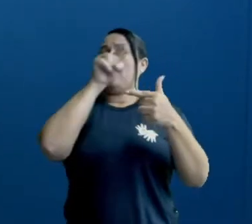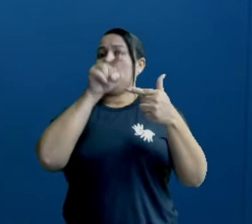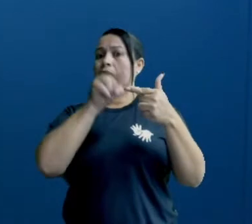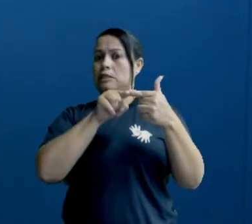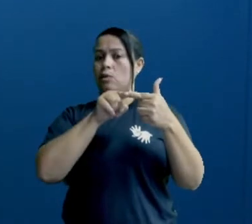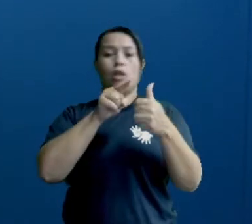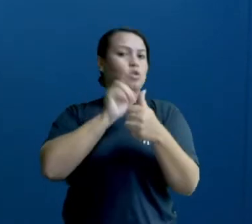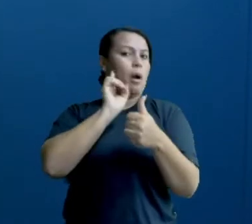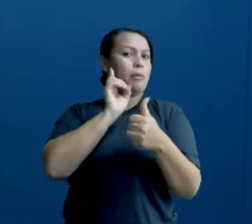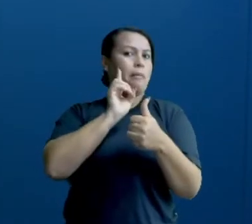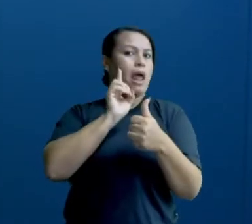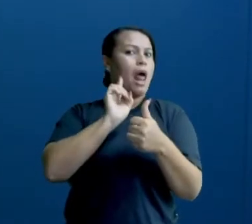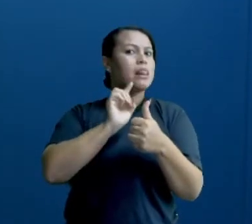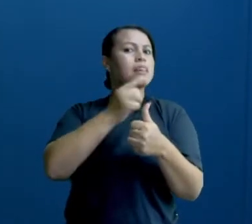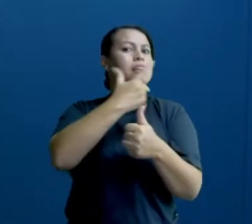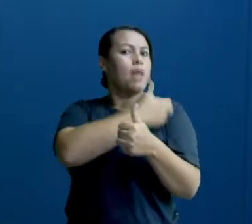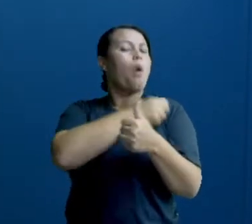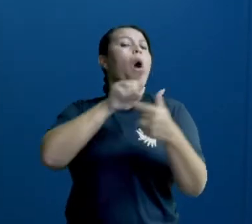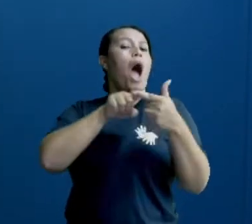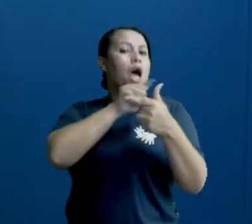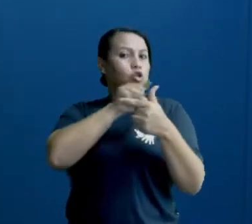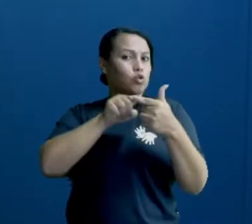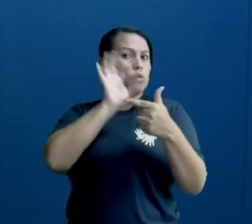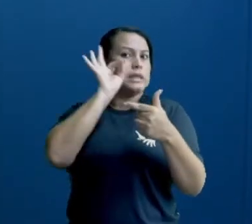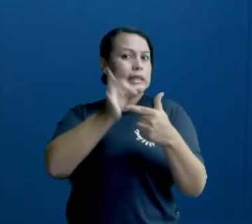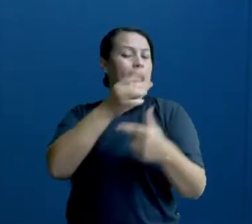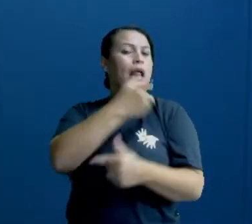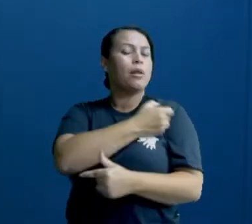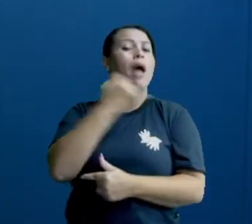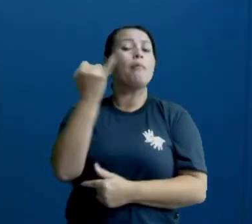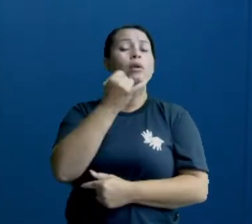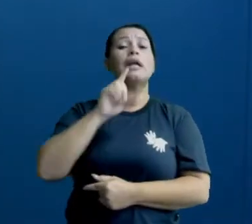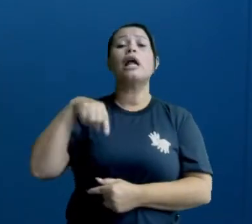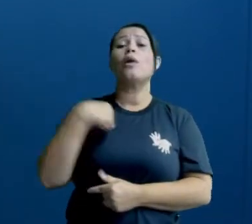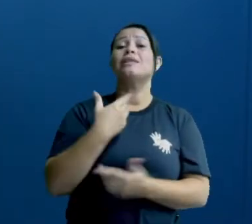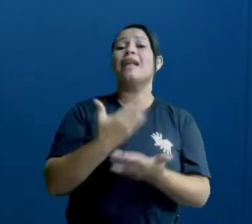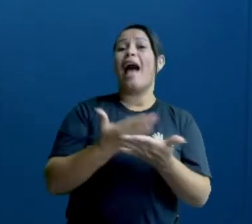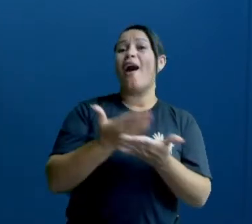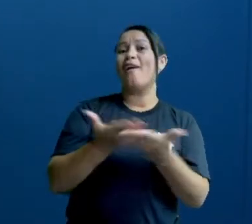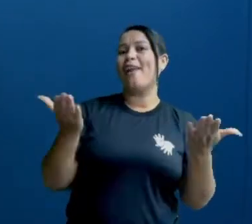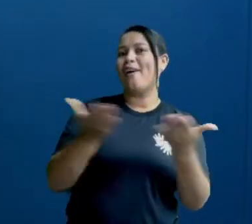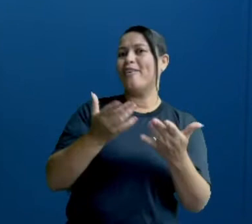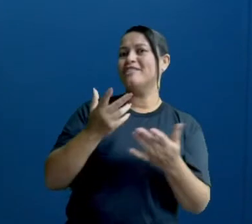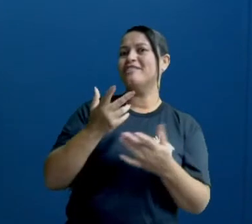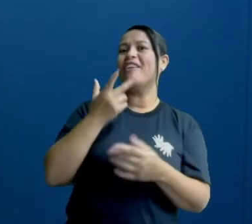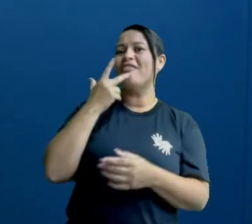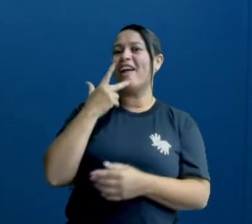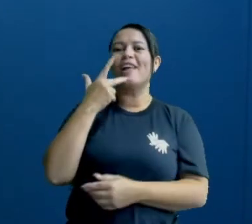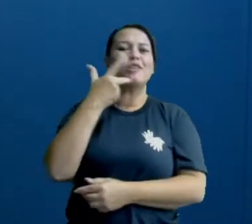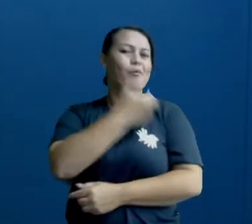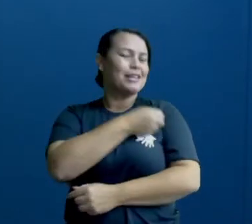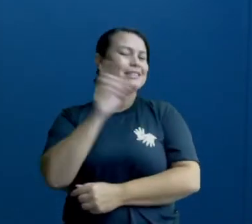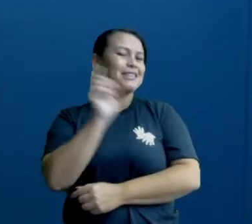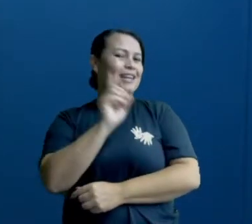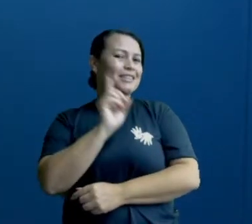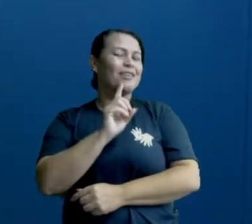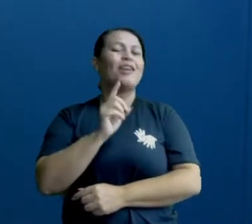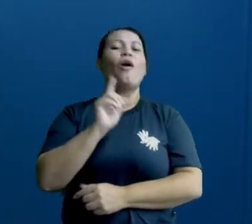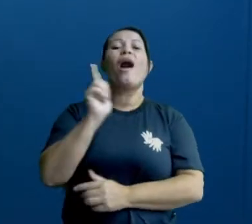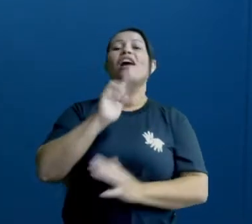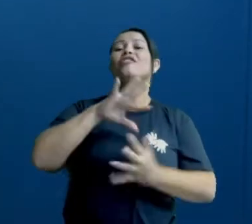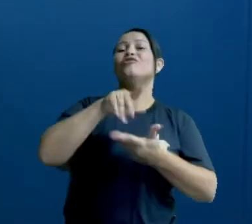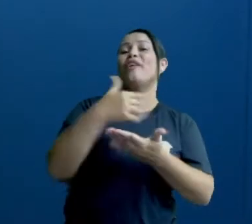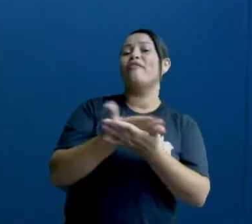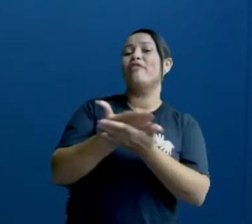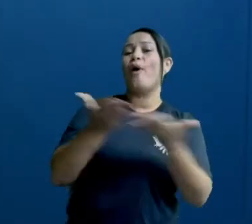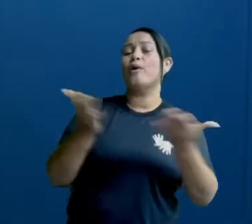Não é só a primeira, não. São as duas doses, tá? E nossa aula de hoje não é sobre vacinação, tá? Nossa aula de geografia